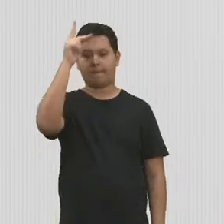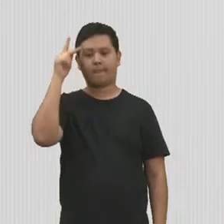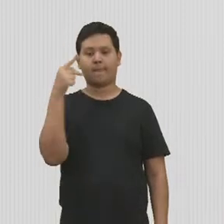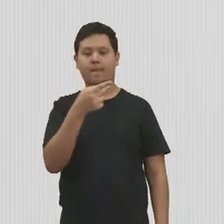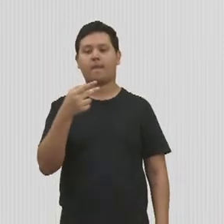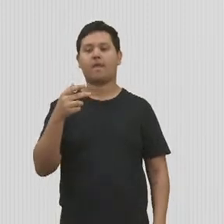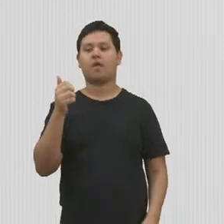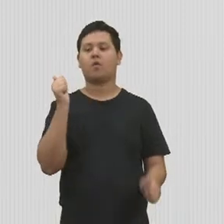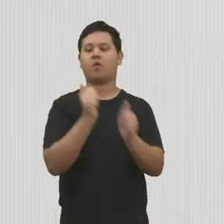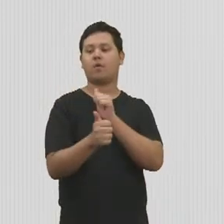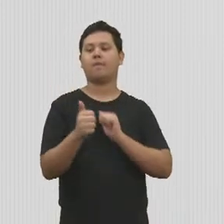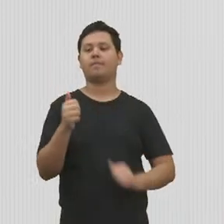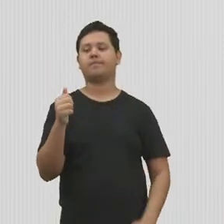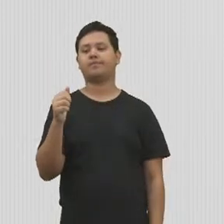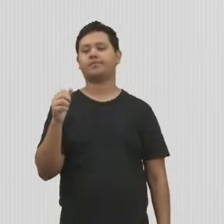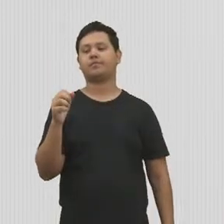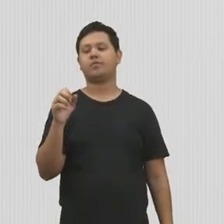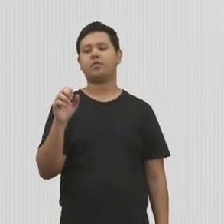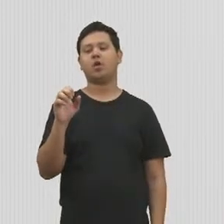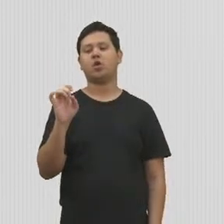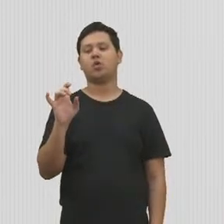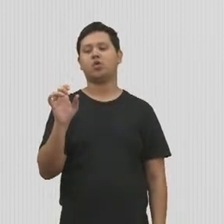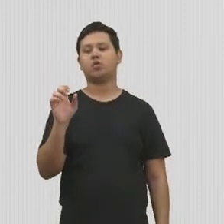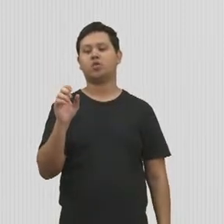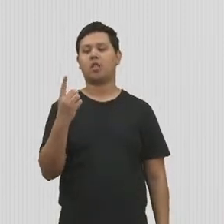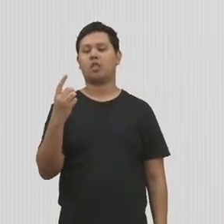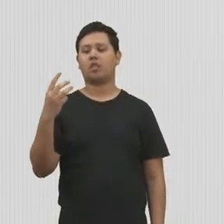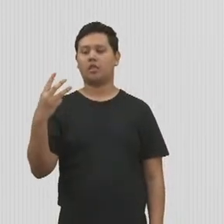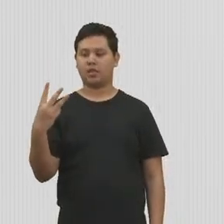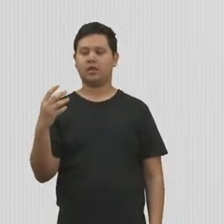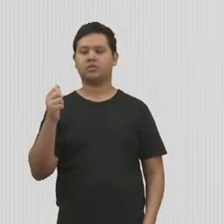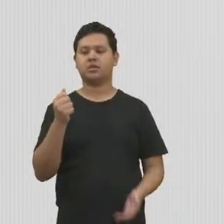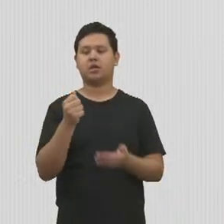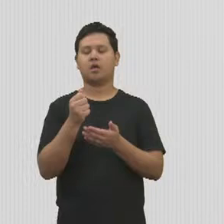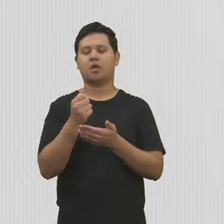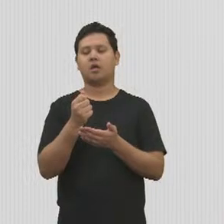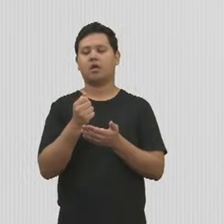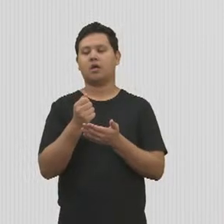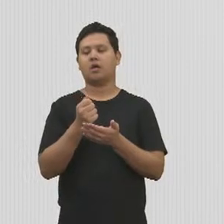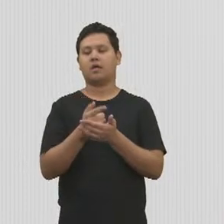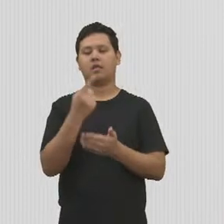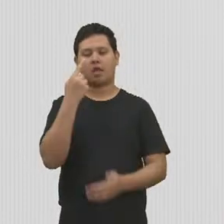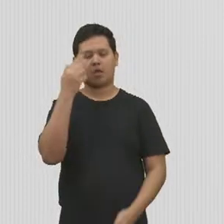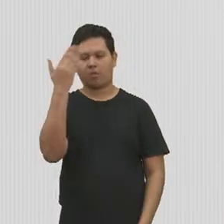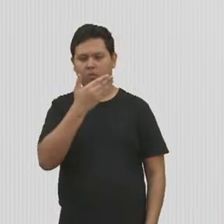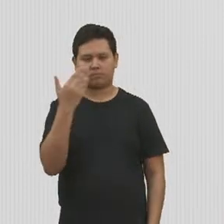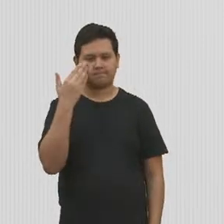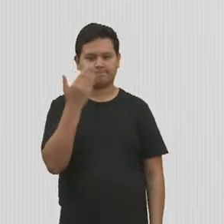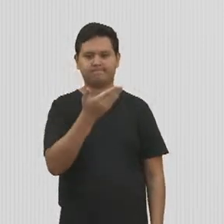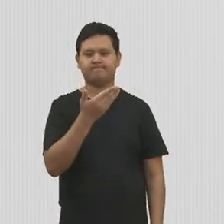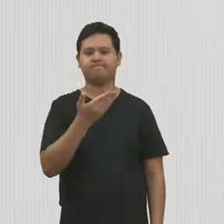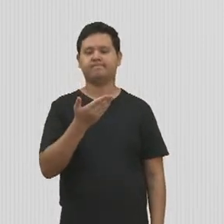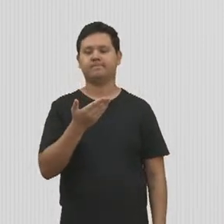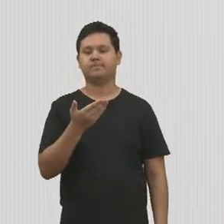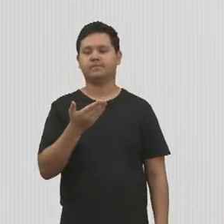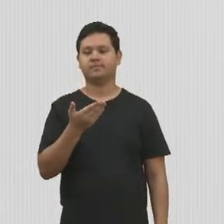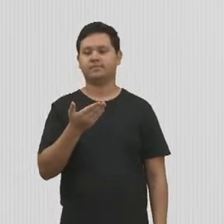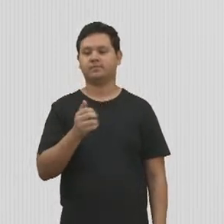milhões e gastamos 13, esporte e recreação, aqui eu não estou conseguindo ler,